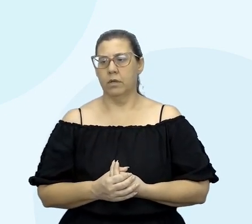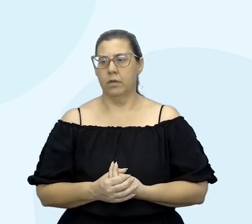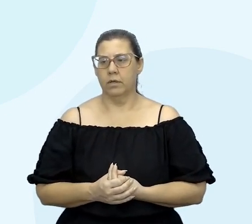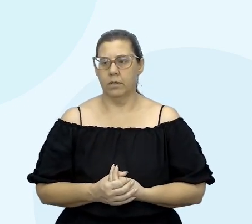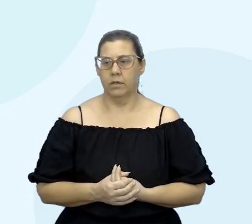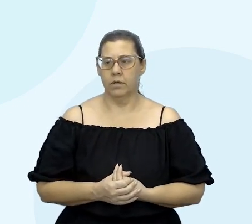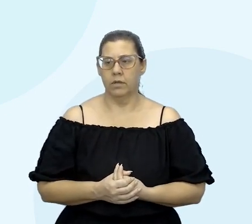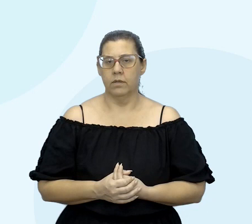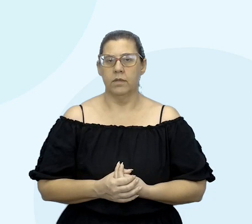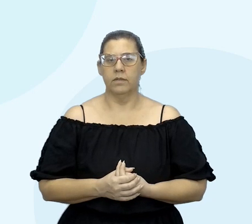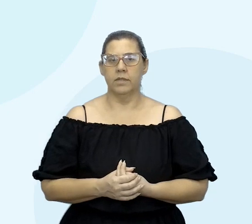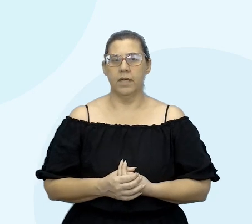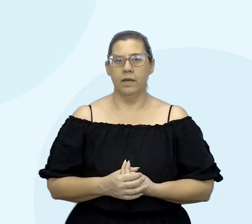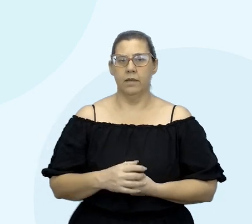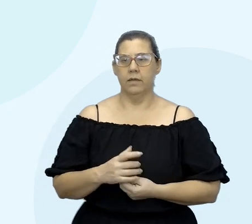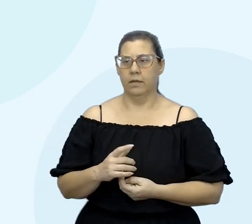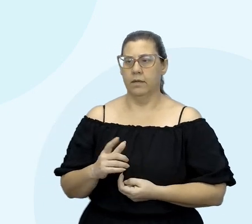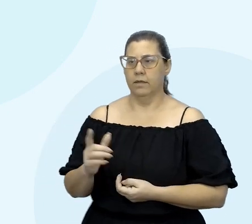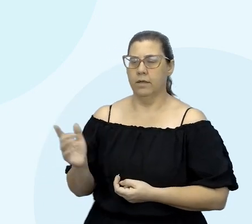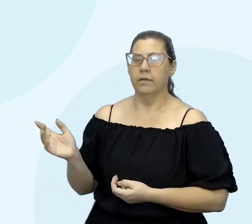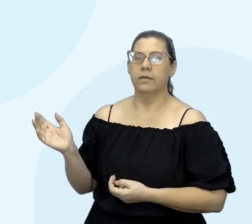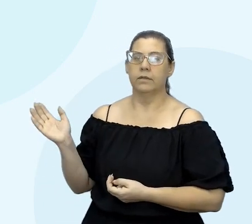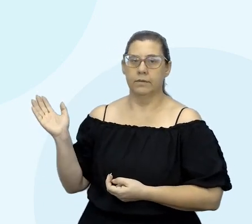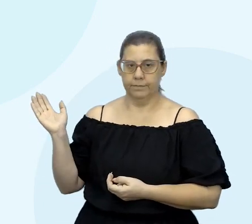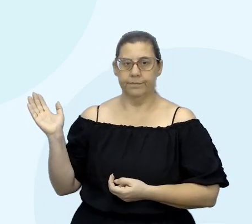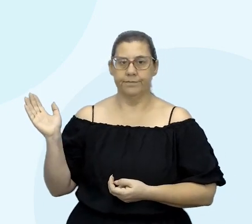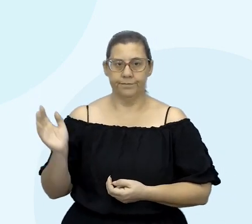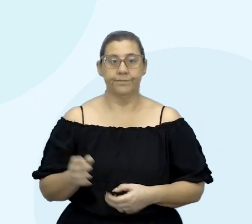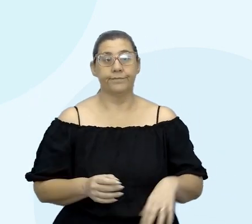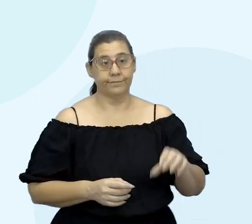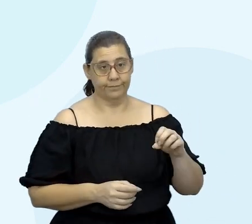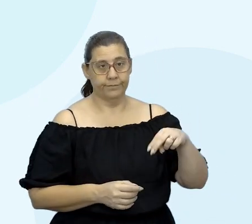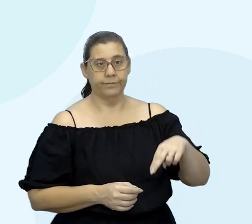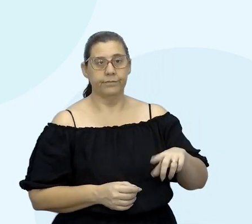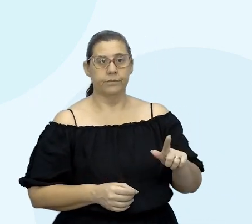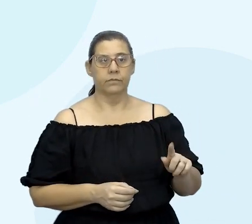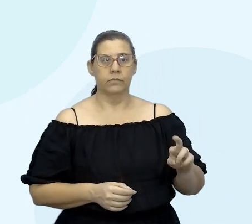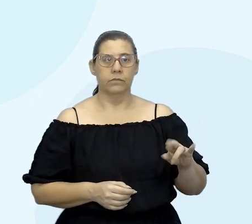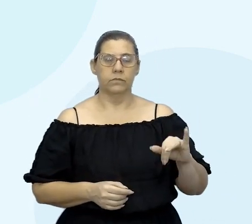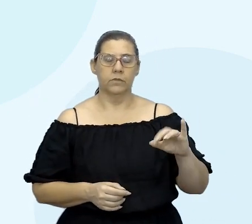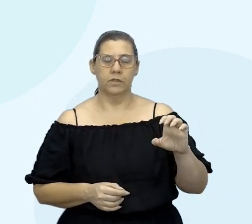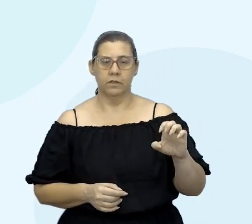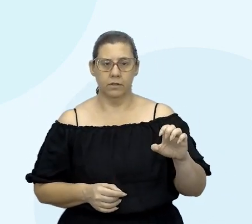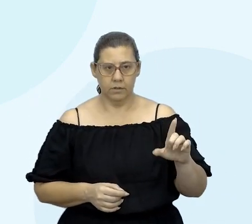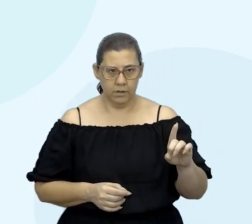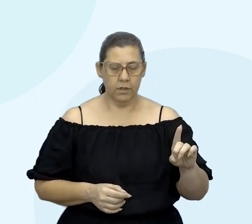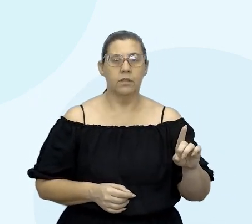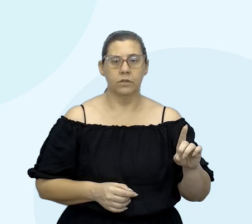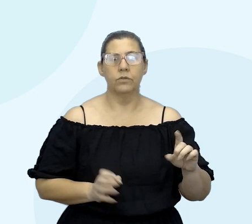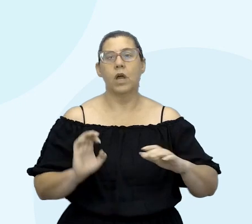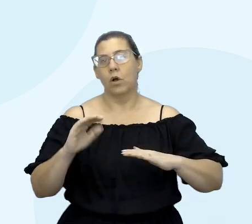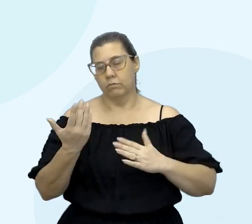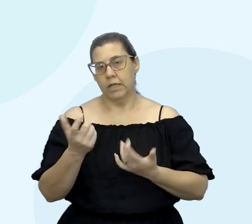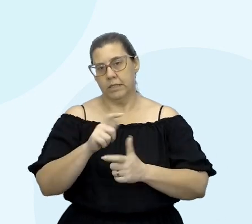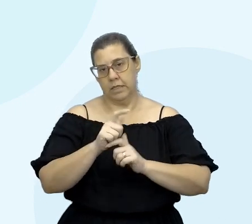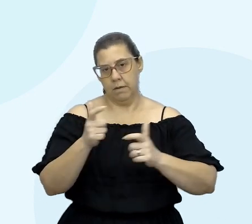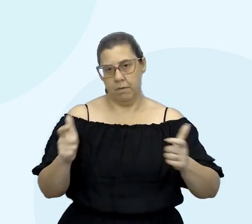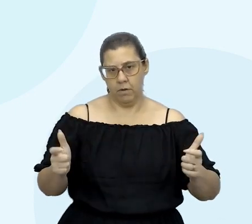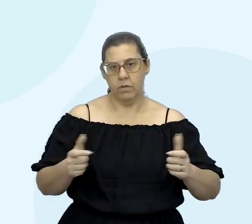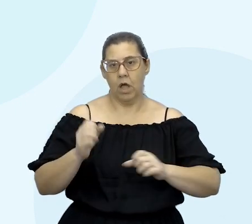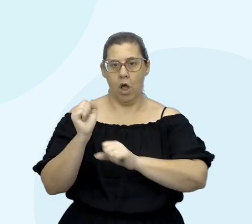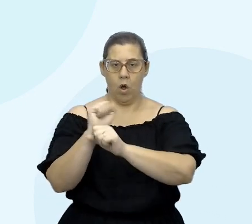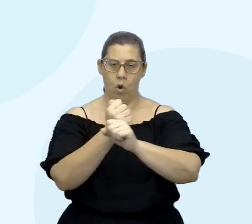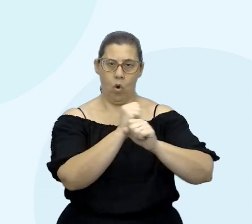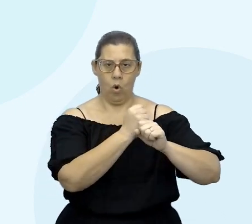o off-grid, tá? O que seria o on-grid? Né? É o que ocorre na maioria dos casos, onde a